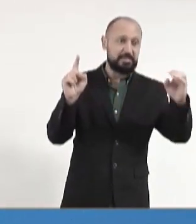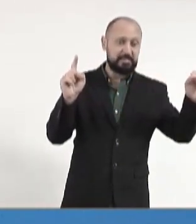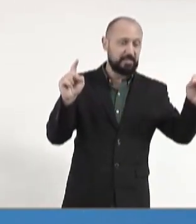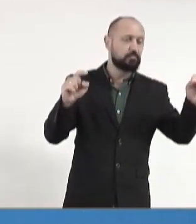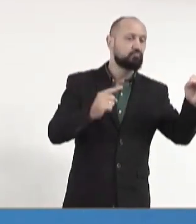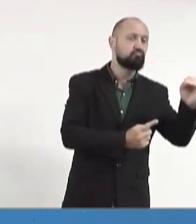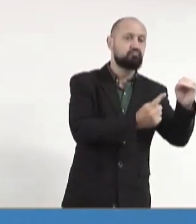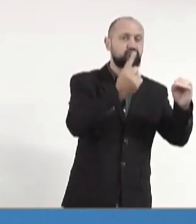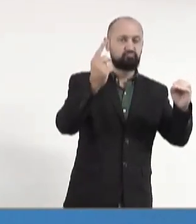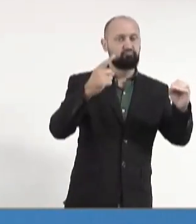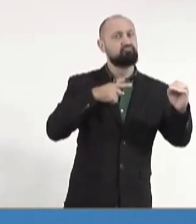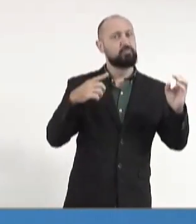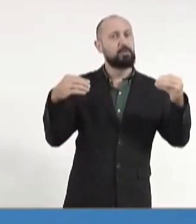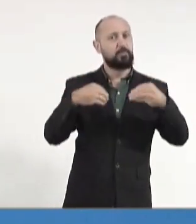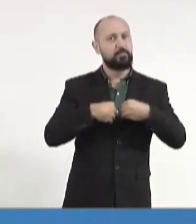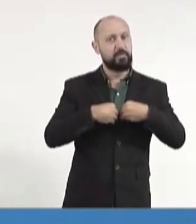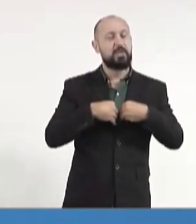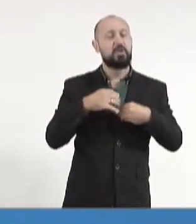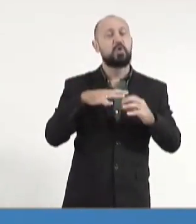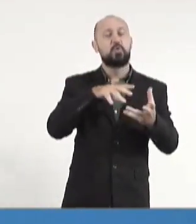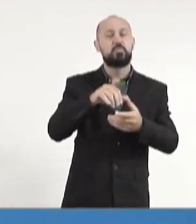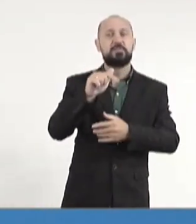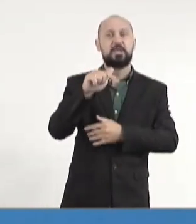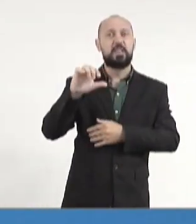1.560 tipos de agrotóxico.